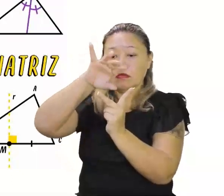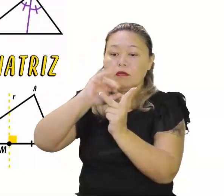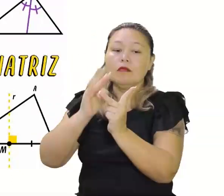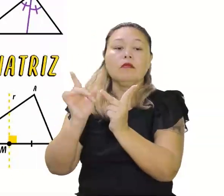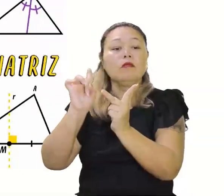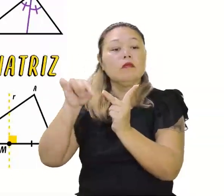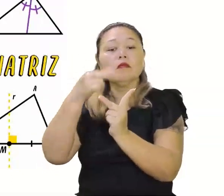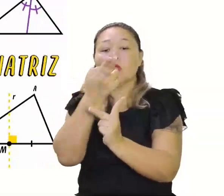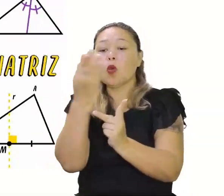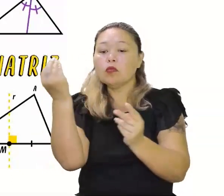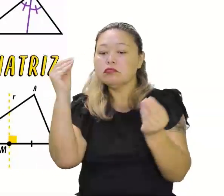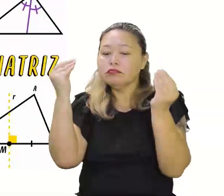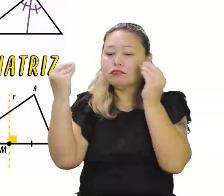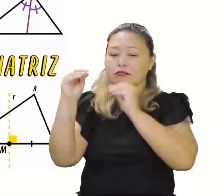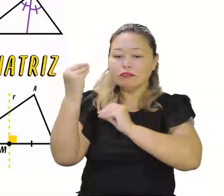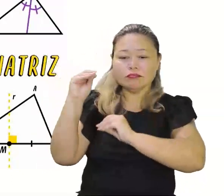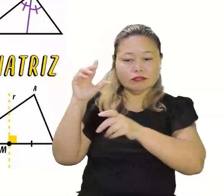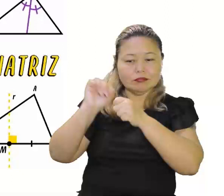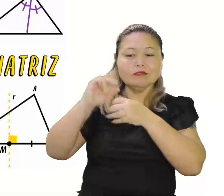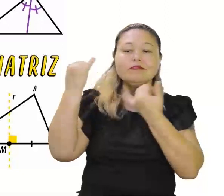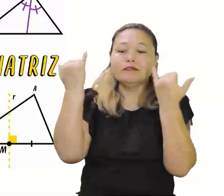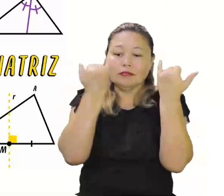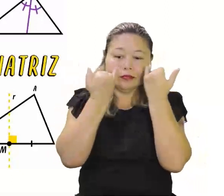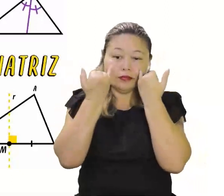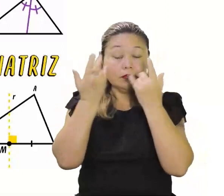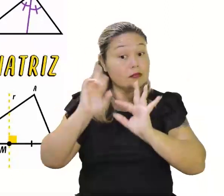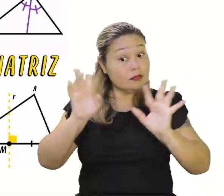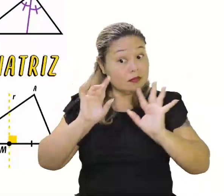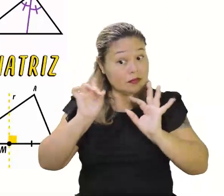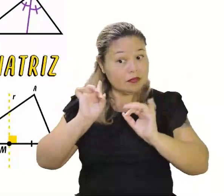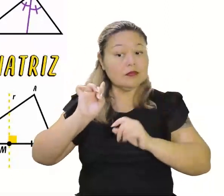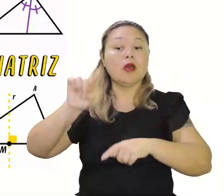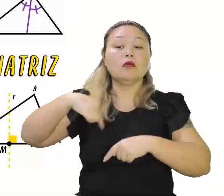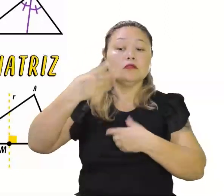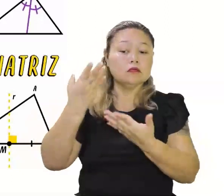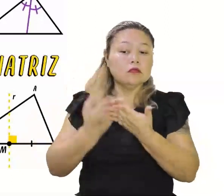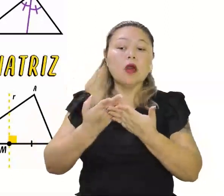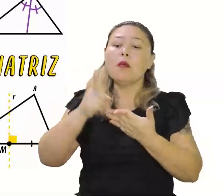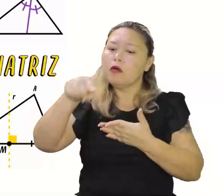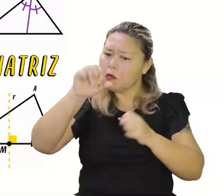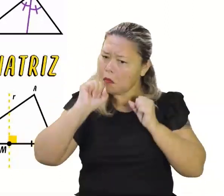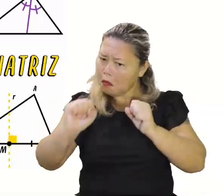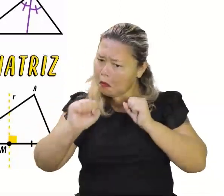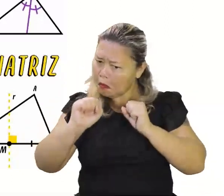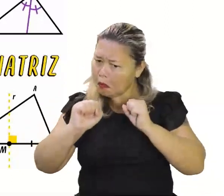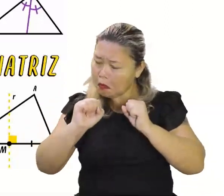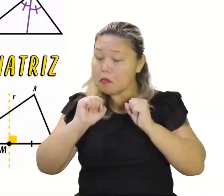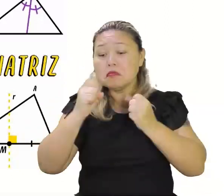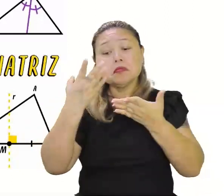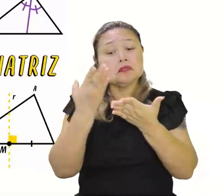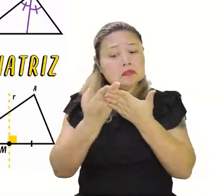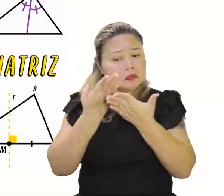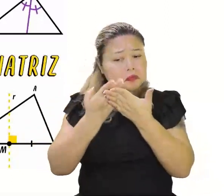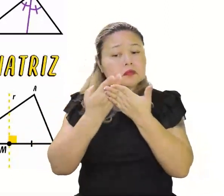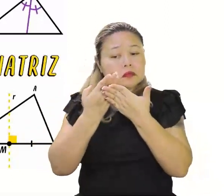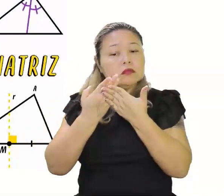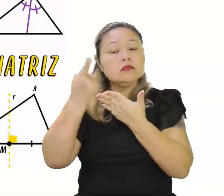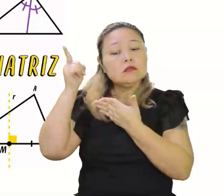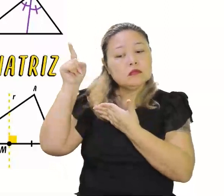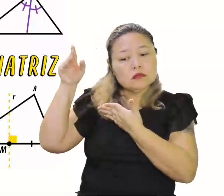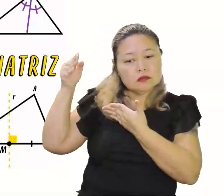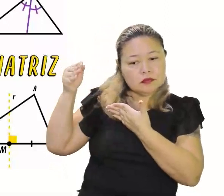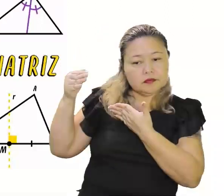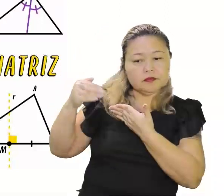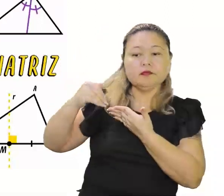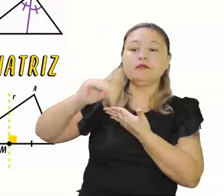outras informações complementares que a gente não trabalhou na aula, mas que vocês podem também fazer os seus estudos aí com relação à